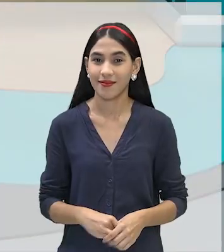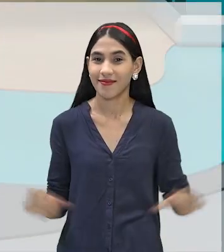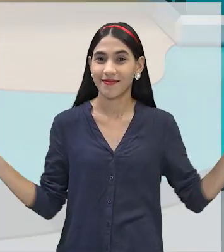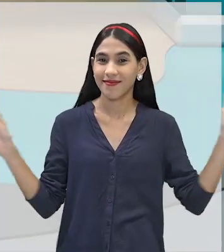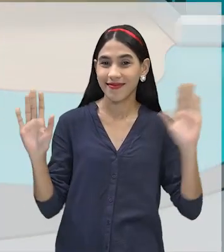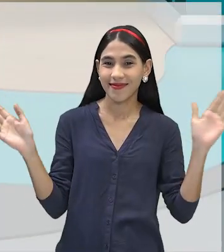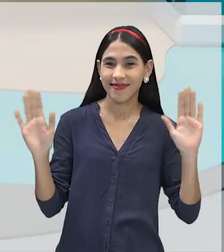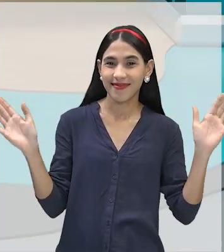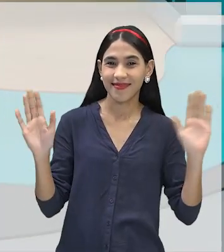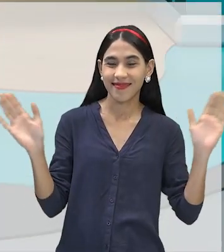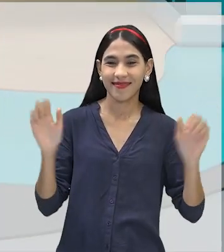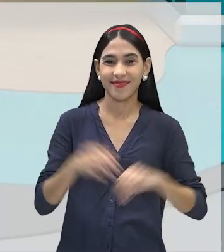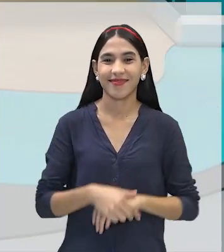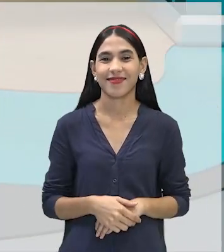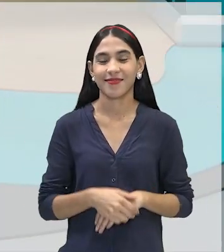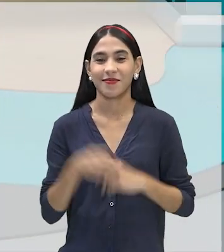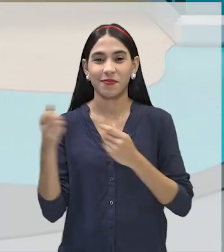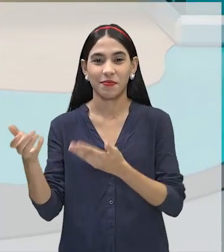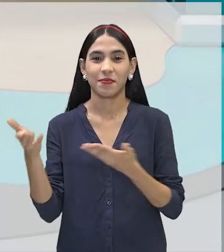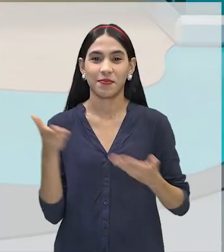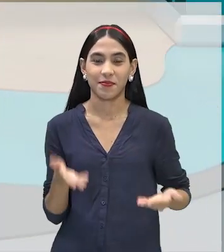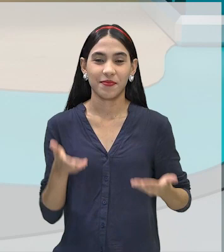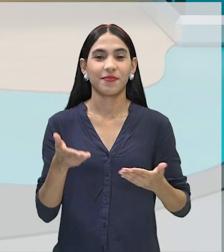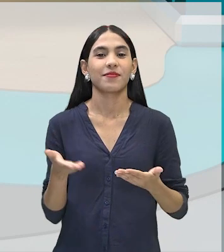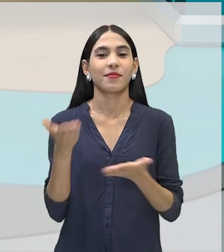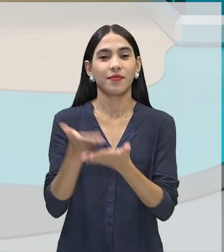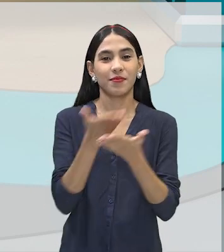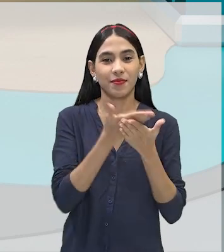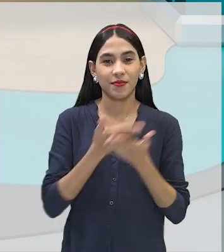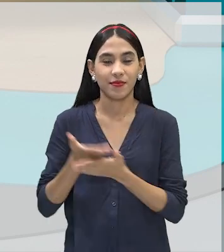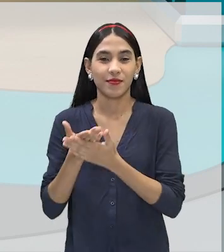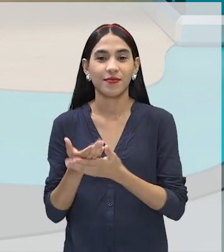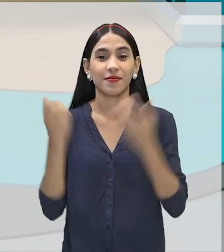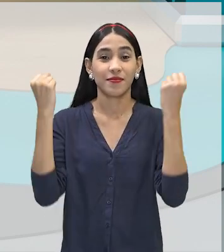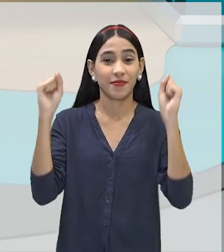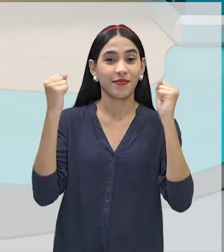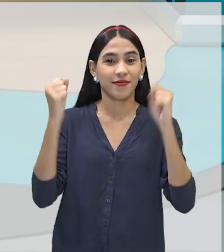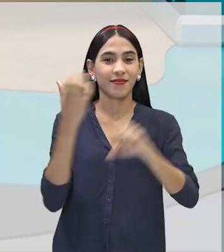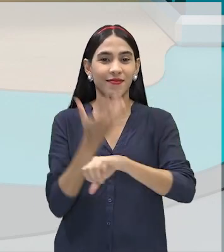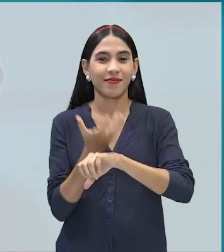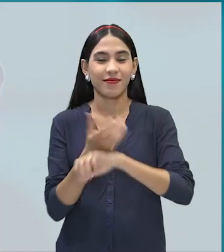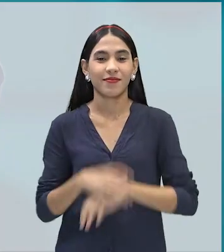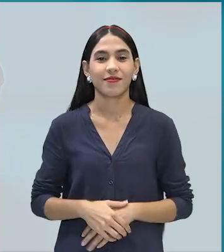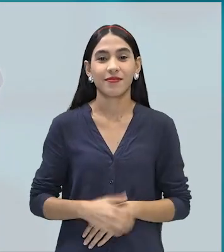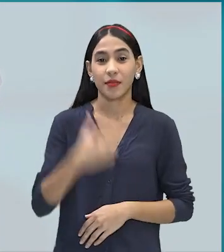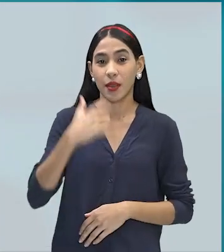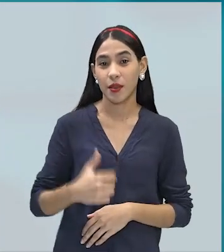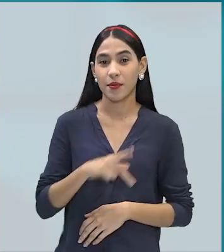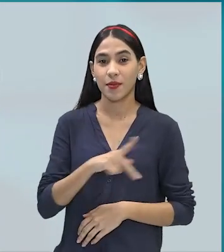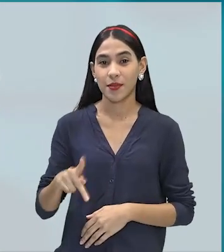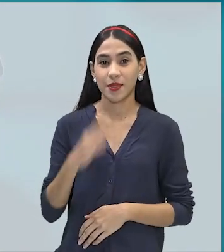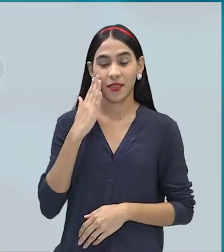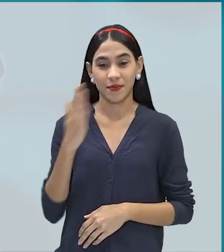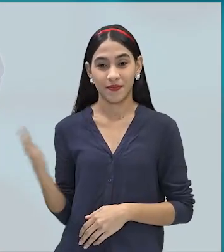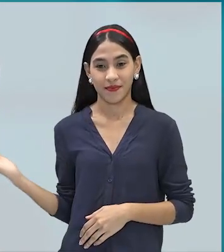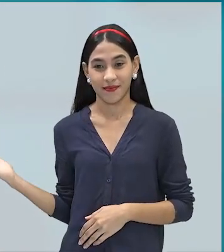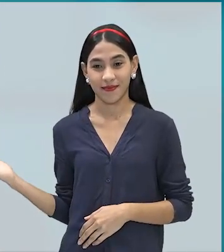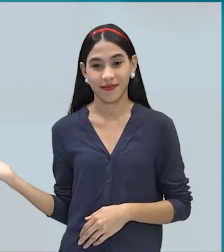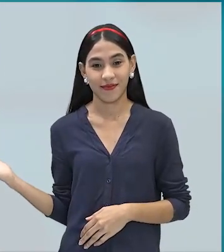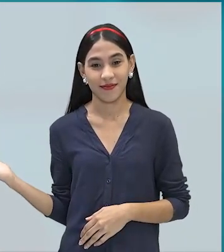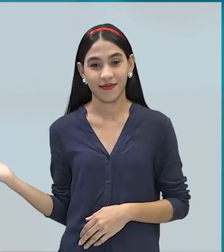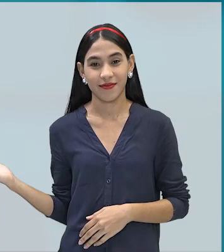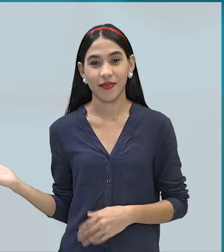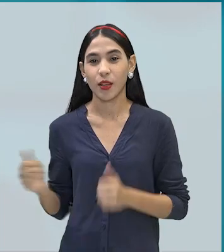Oi, gente! Sejam bem-vindos a mais uma aula de Educação Física. Eu sou a professora Jucimara